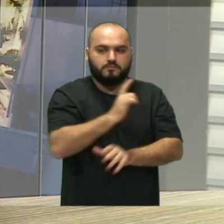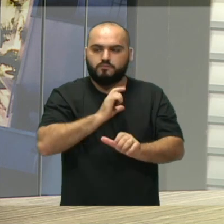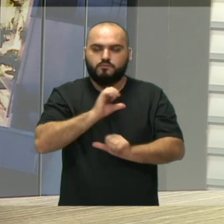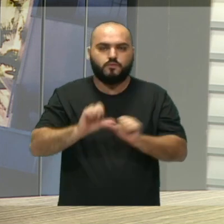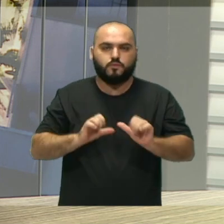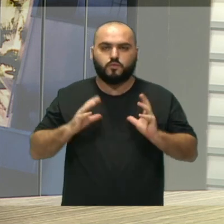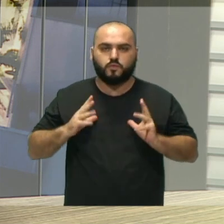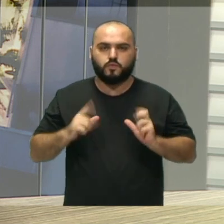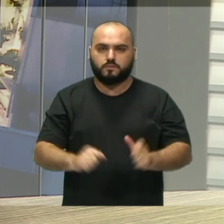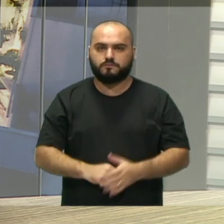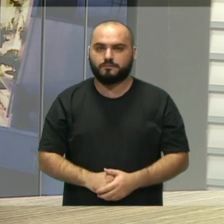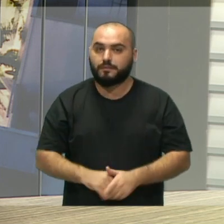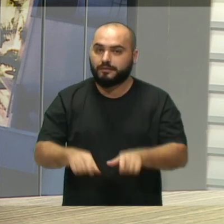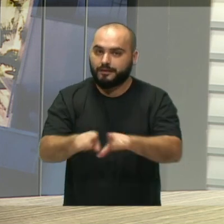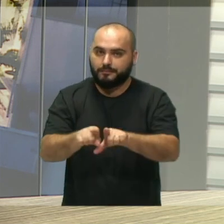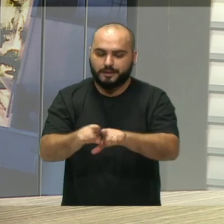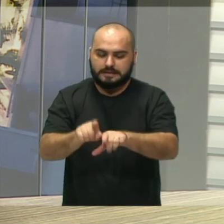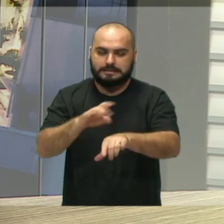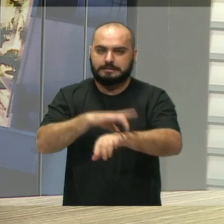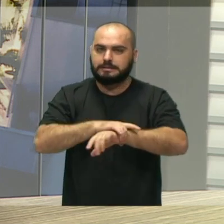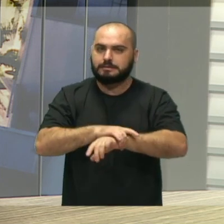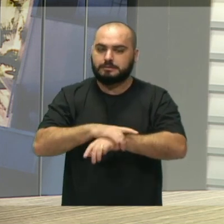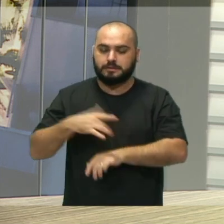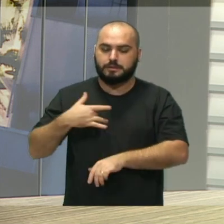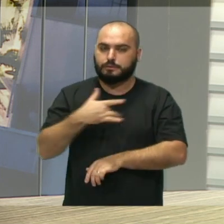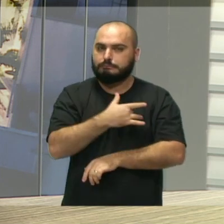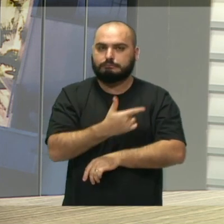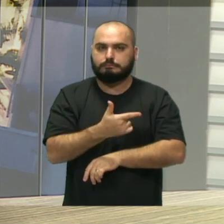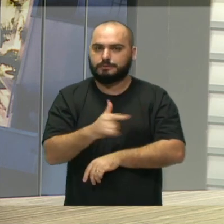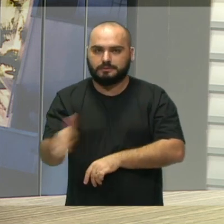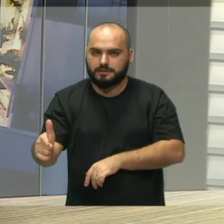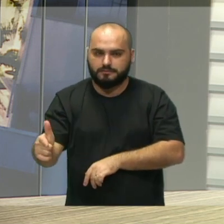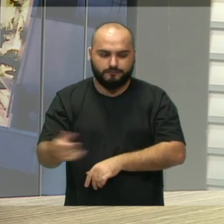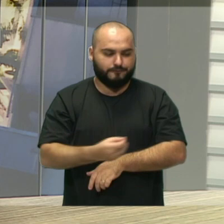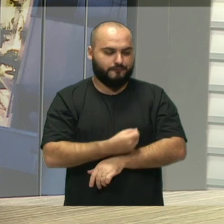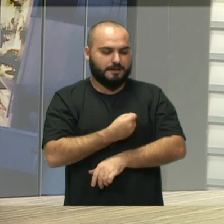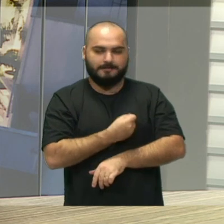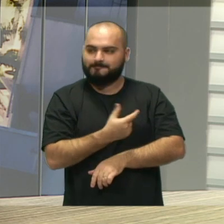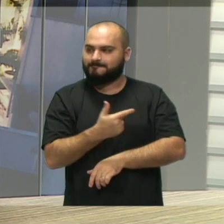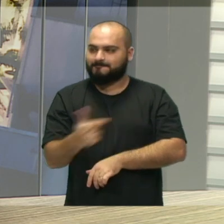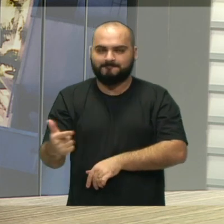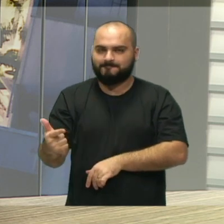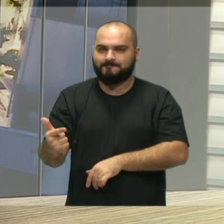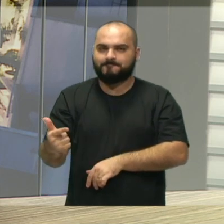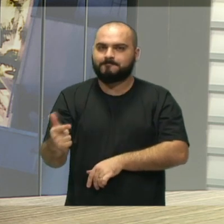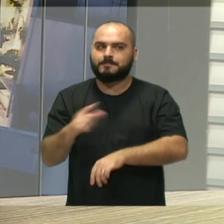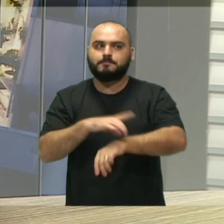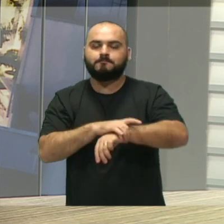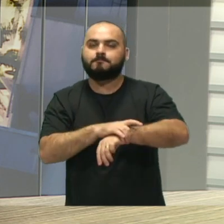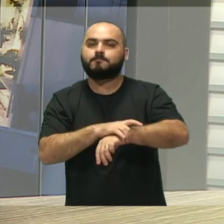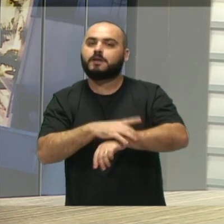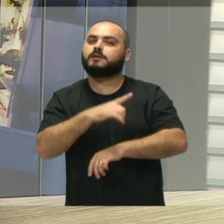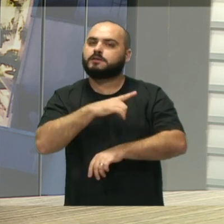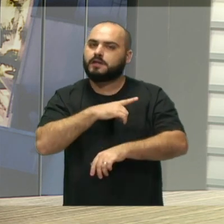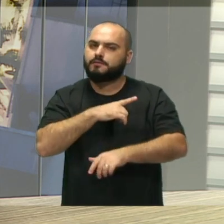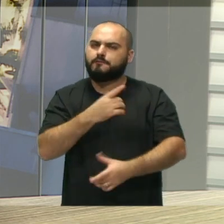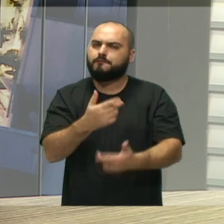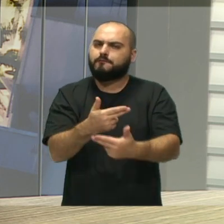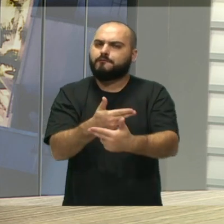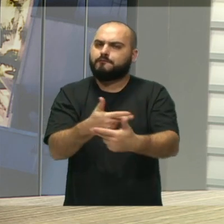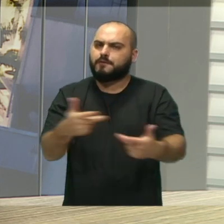com a insegurança sobre a própria saúde e as condições de vida, também trouxeram um aumento de casos de